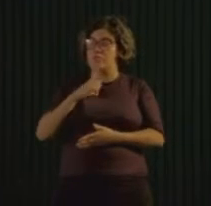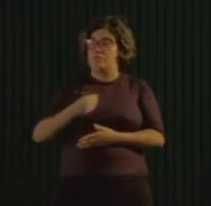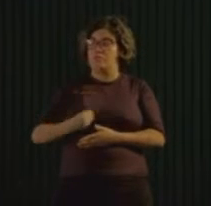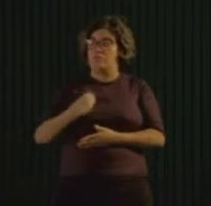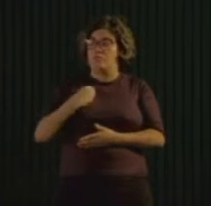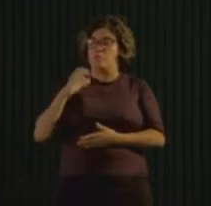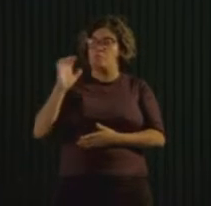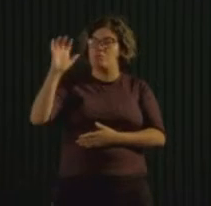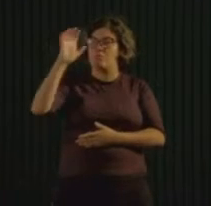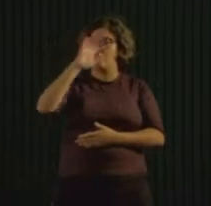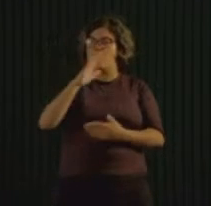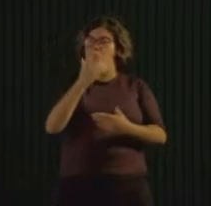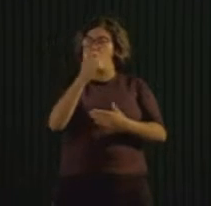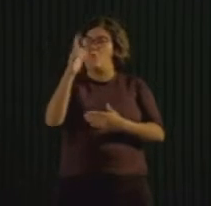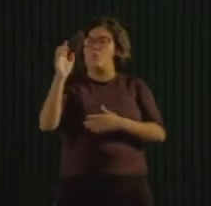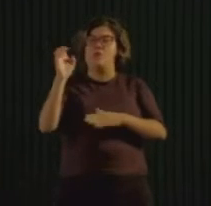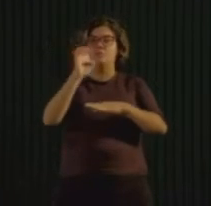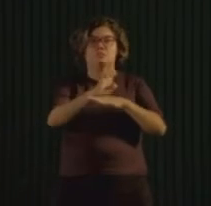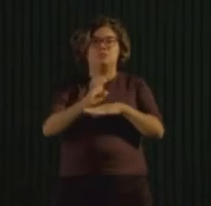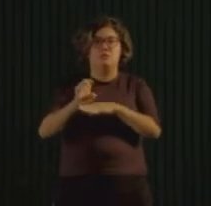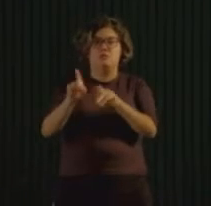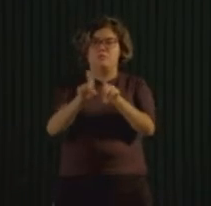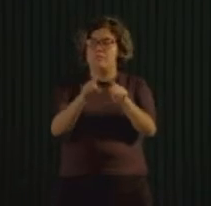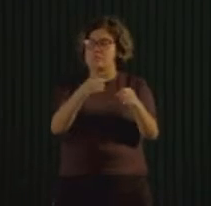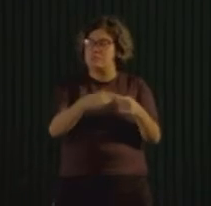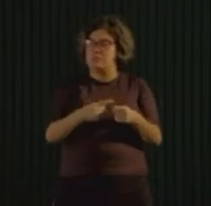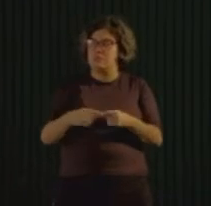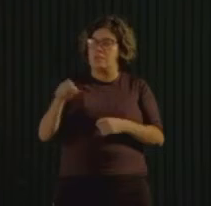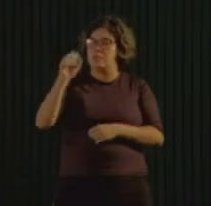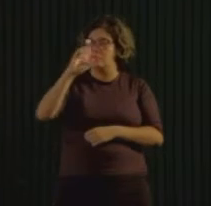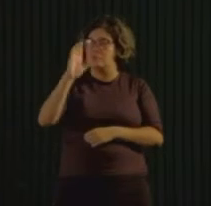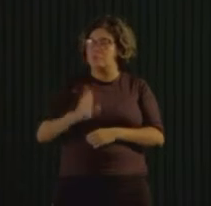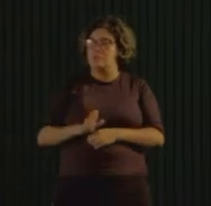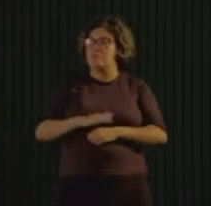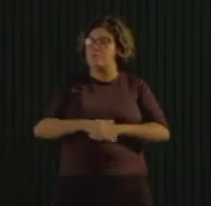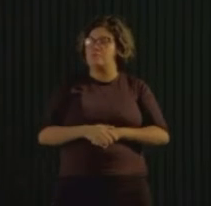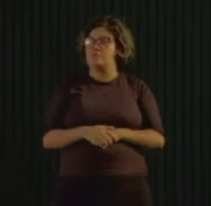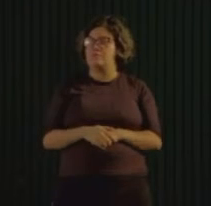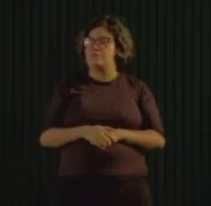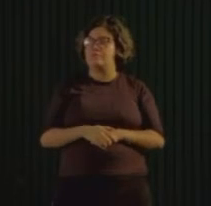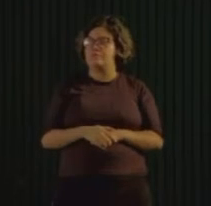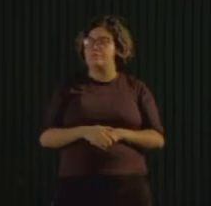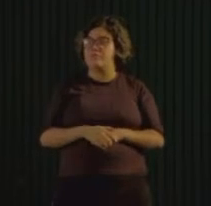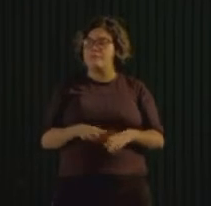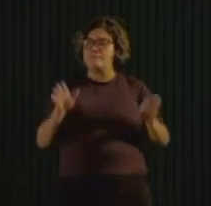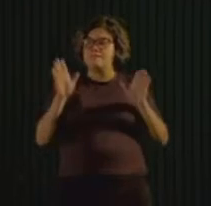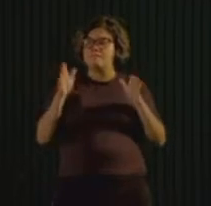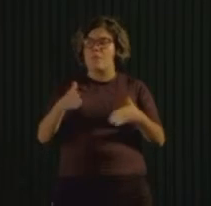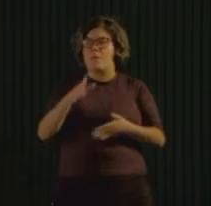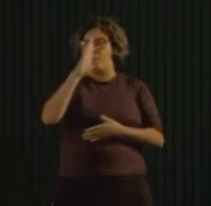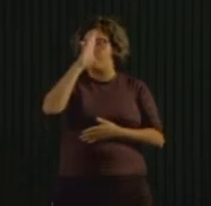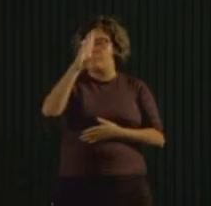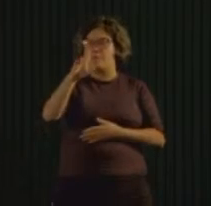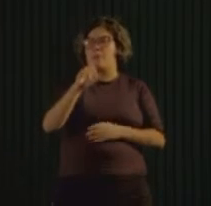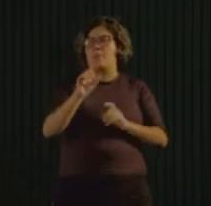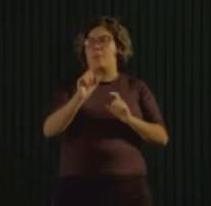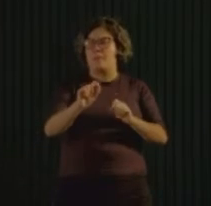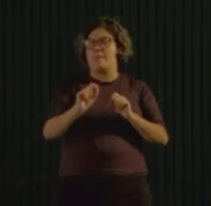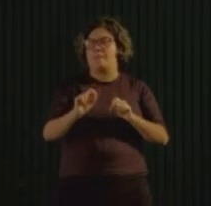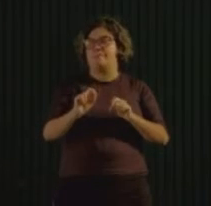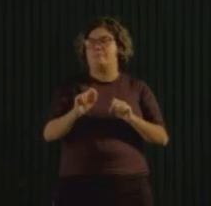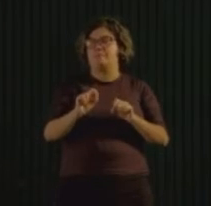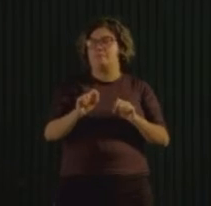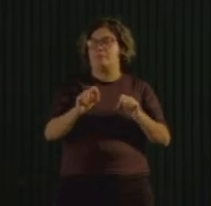também conseguiu expandir essa rede a alguns outros estados e cidades da costa brasileira. O foco prioritário do